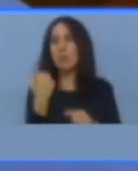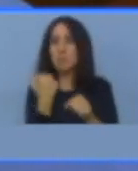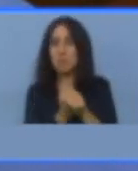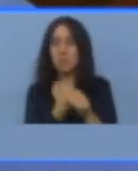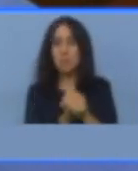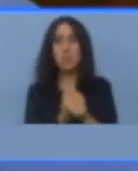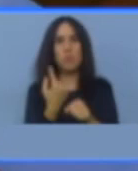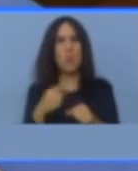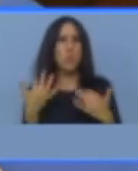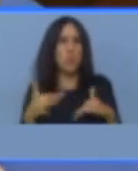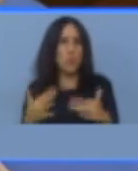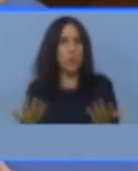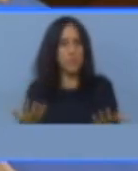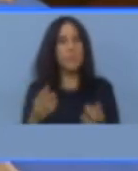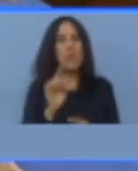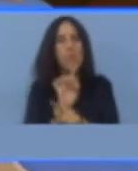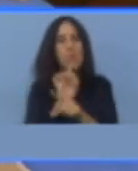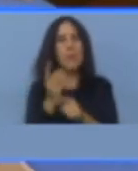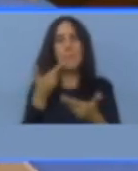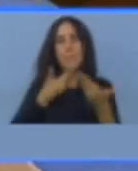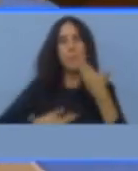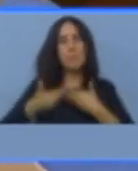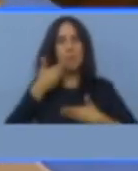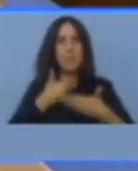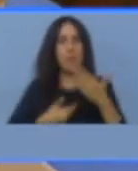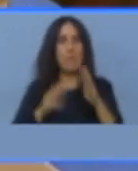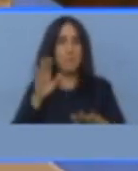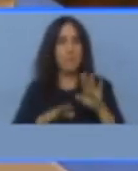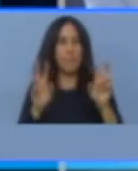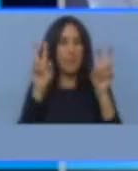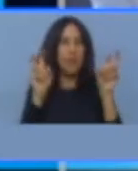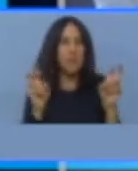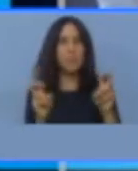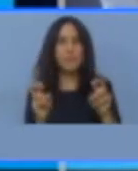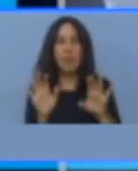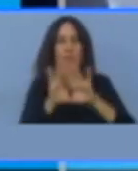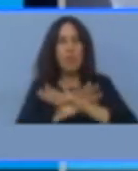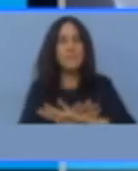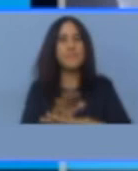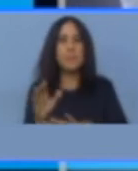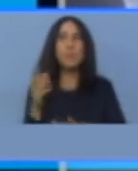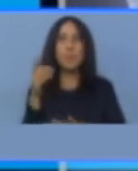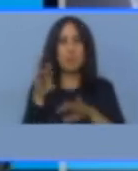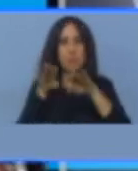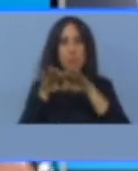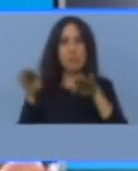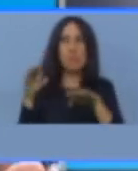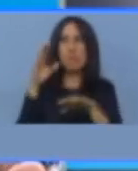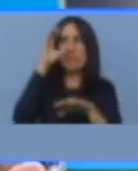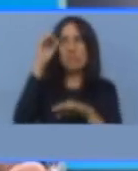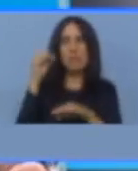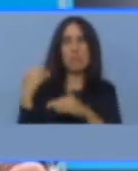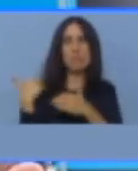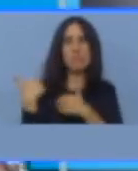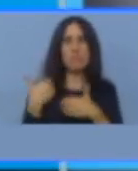serviço espantoso, naquilo que são os pedidos, às vezes, assim, entre aspas, por baixo da mesa, quando alguém da tutela tem alguma inquietação, é capaz de